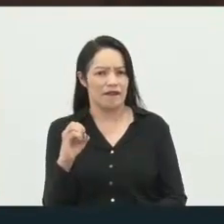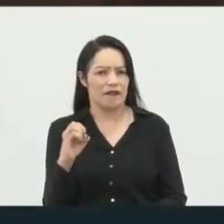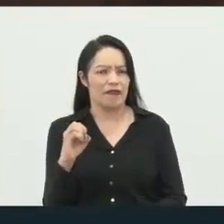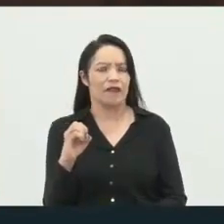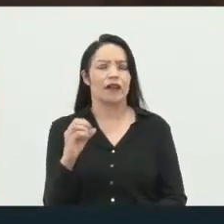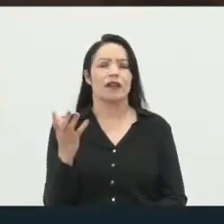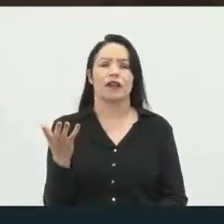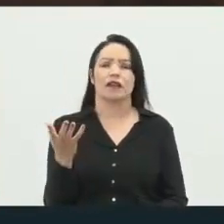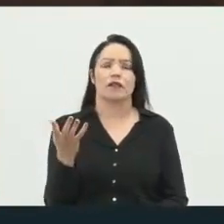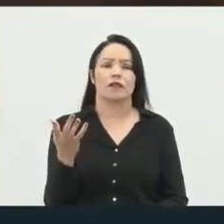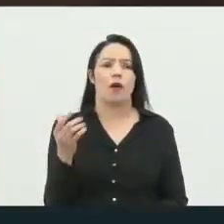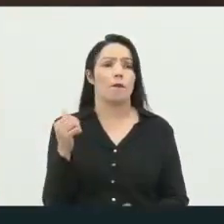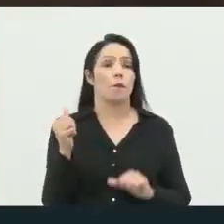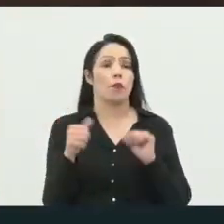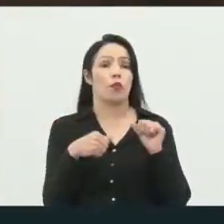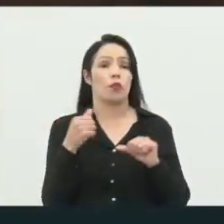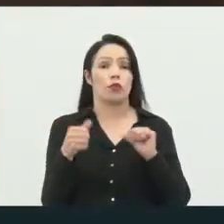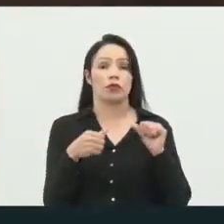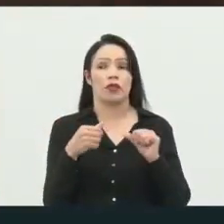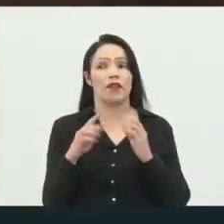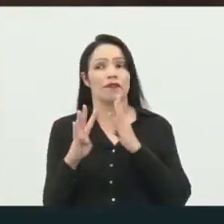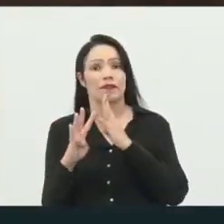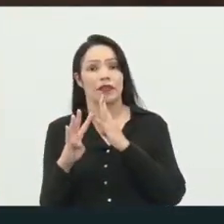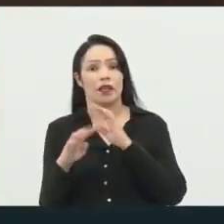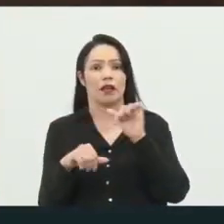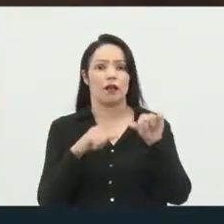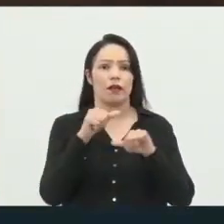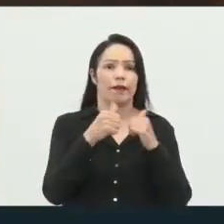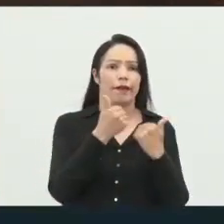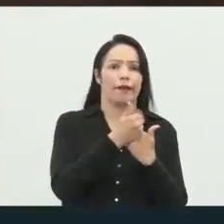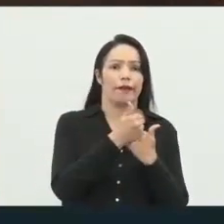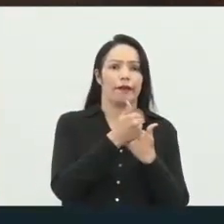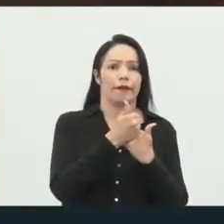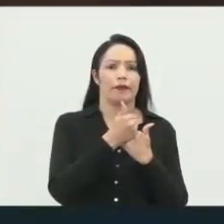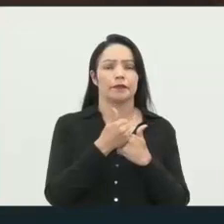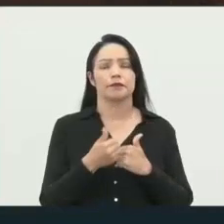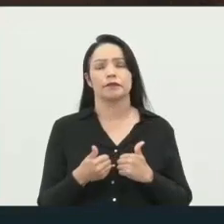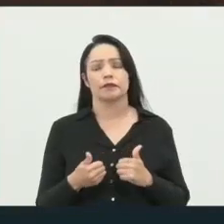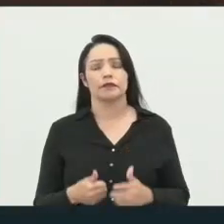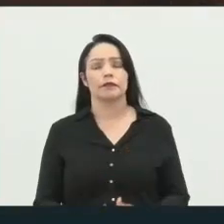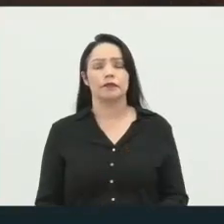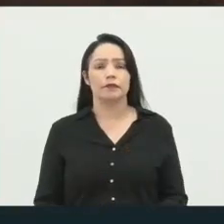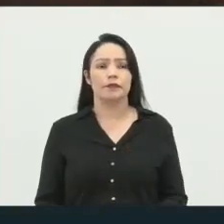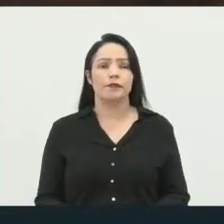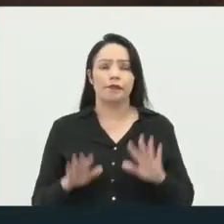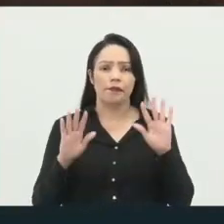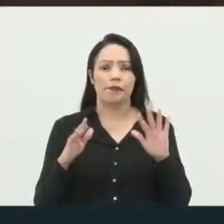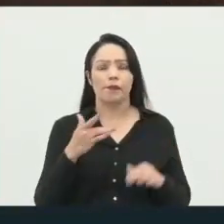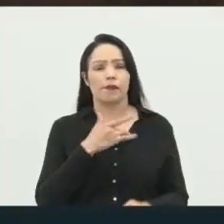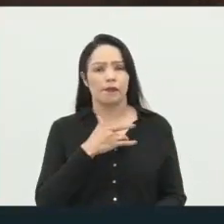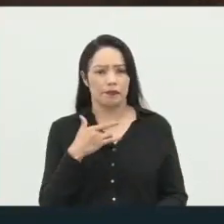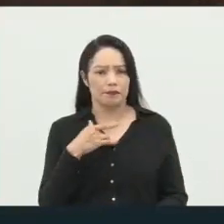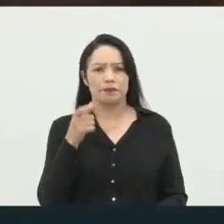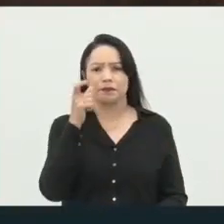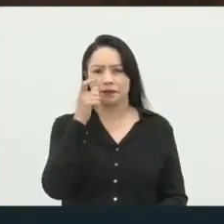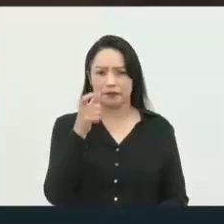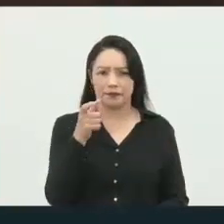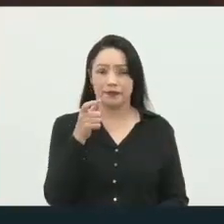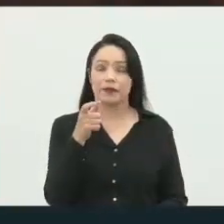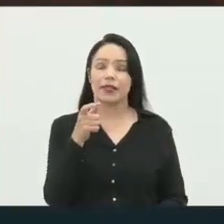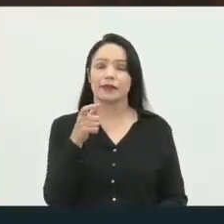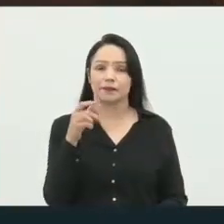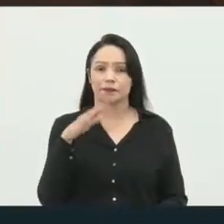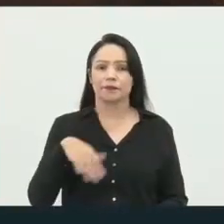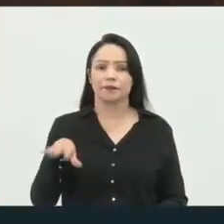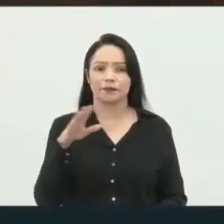transfere a fila de um para outro mas saúde é o que interessa e nós